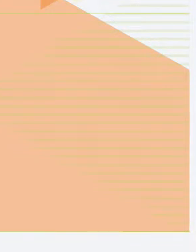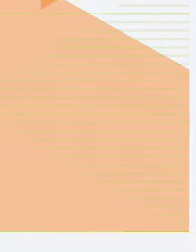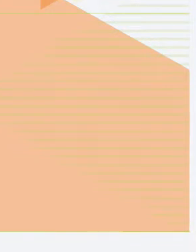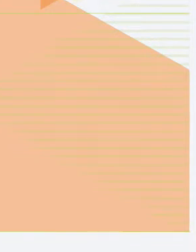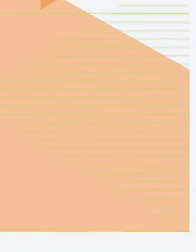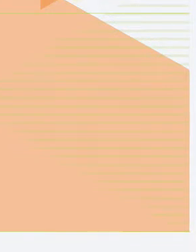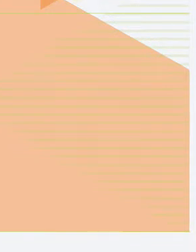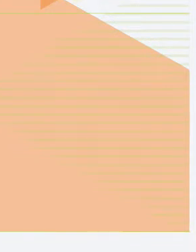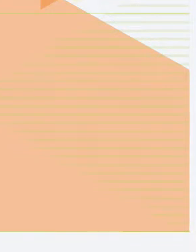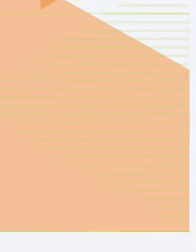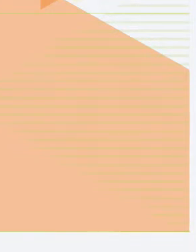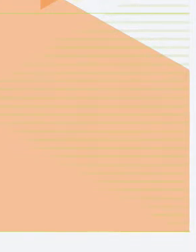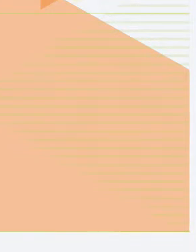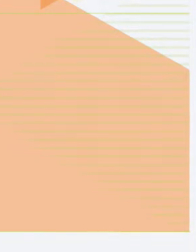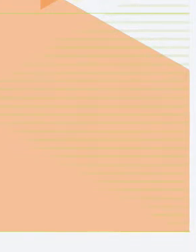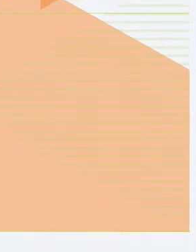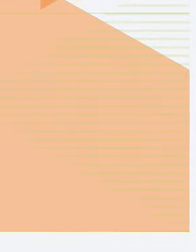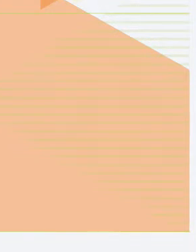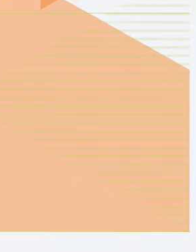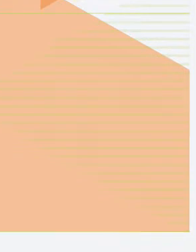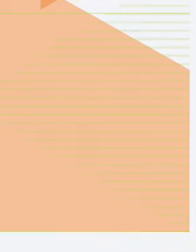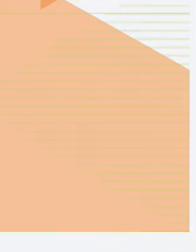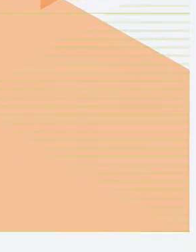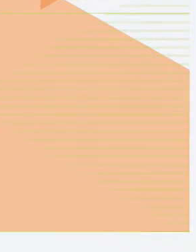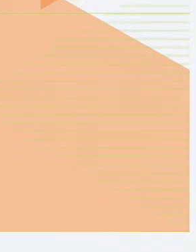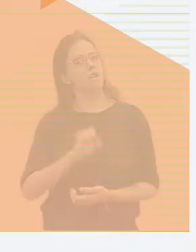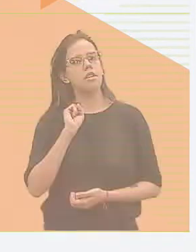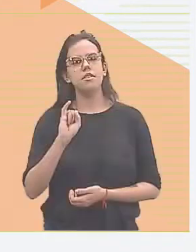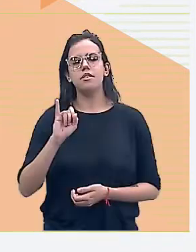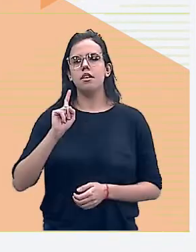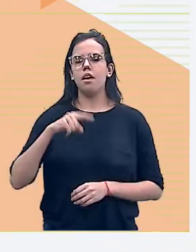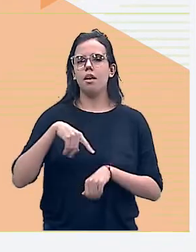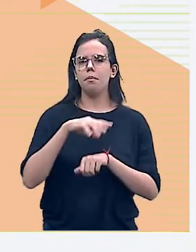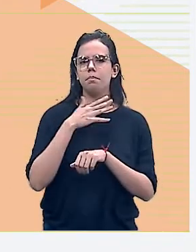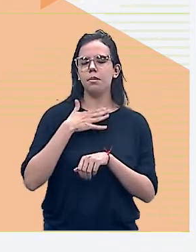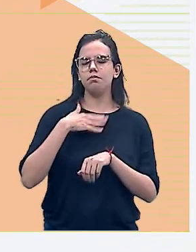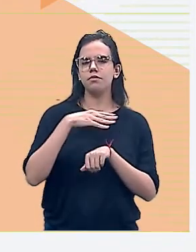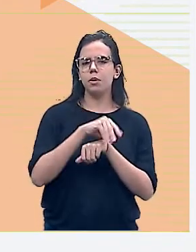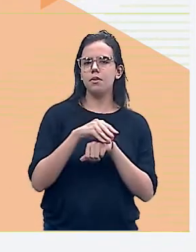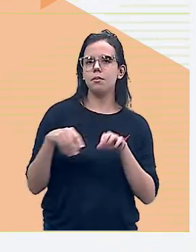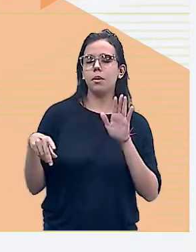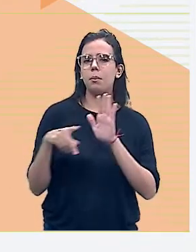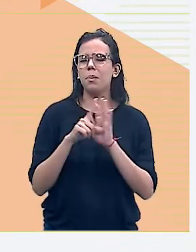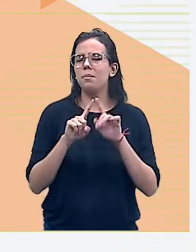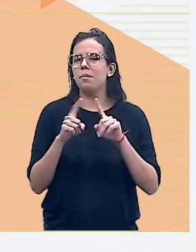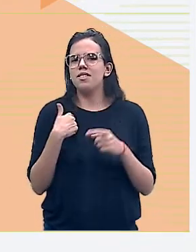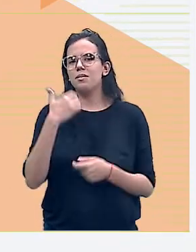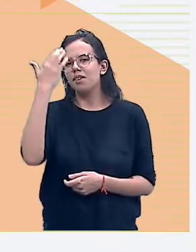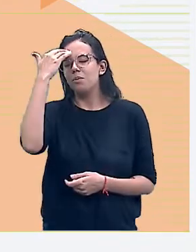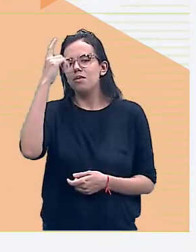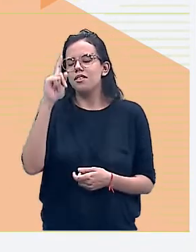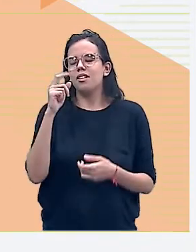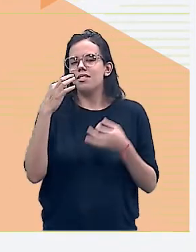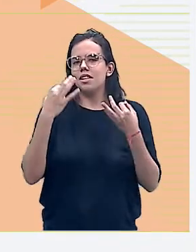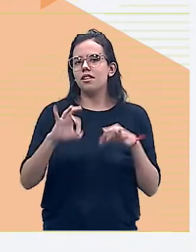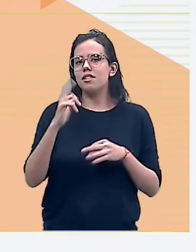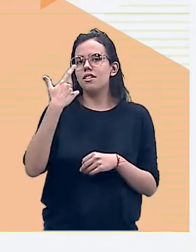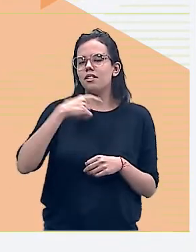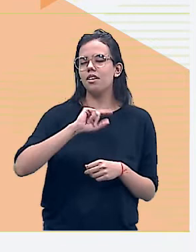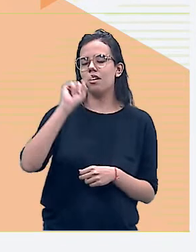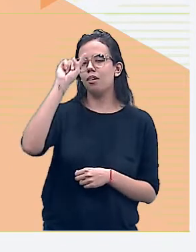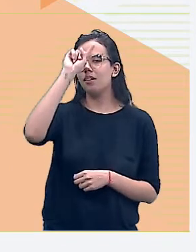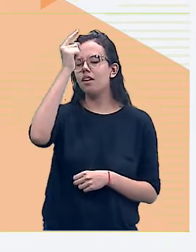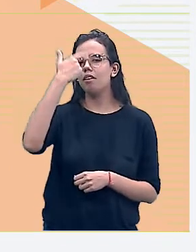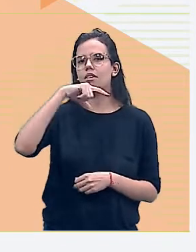for uma situação vão conhecimento que eu tiver de uma área do É mas eu não sei especificamente Quem foi que criou esse conhecimento